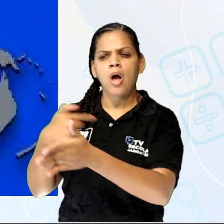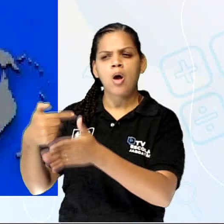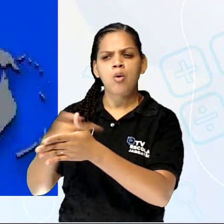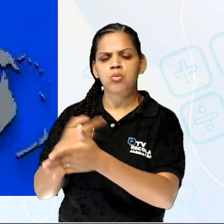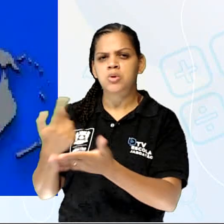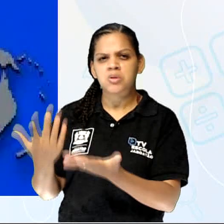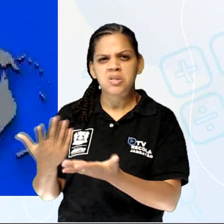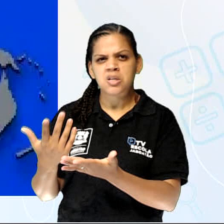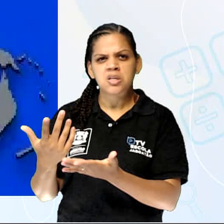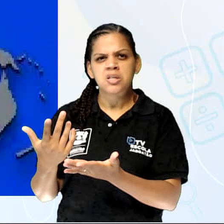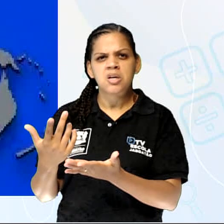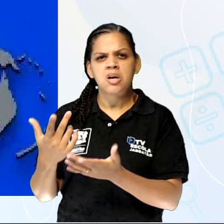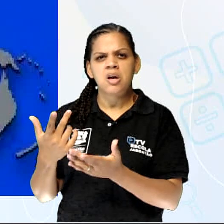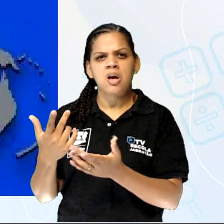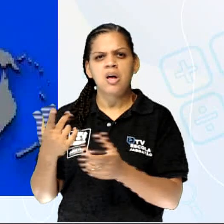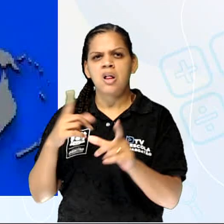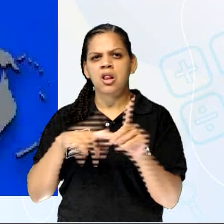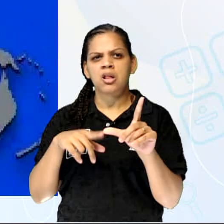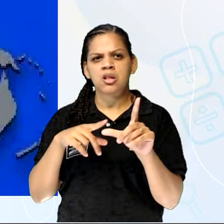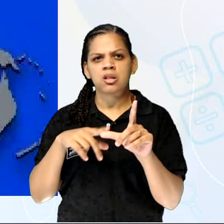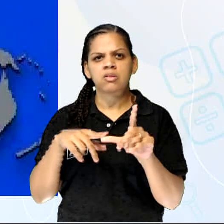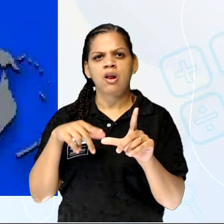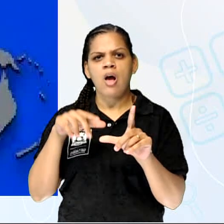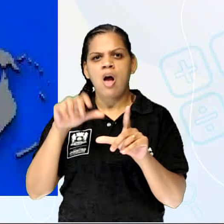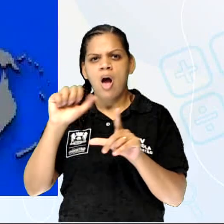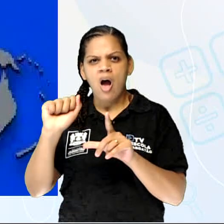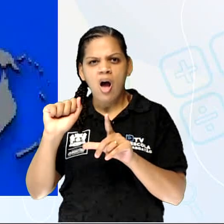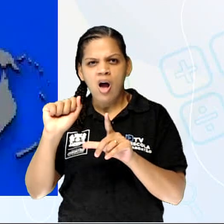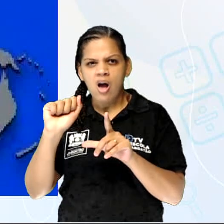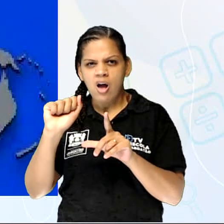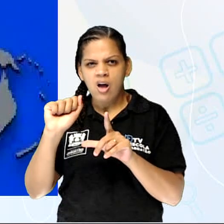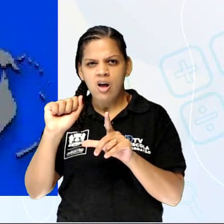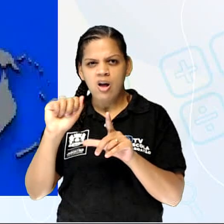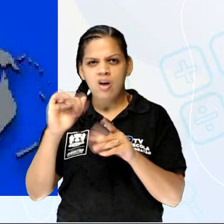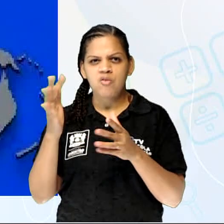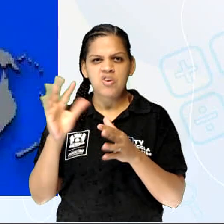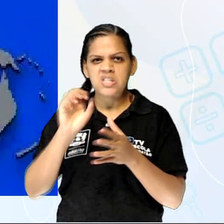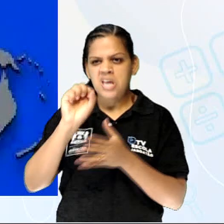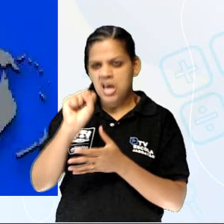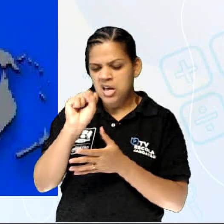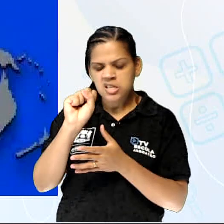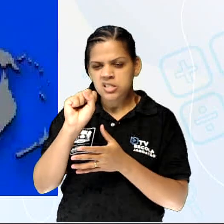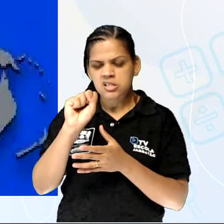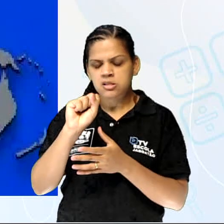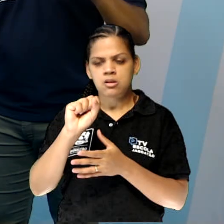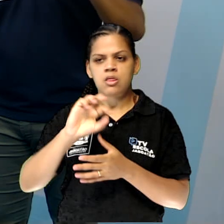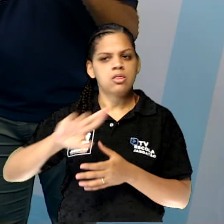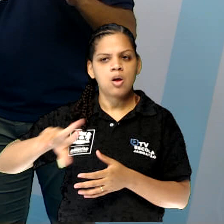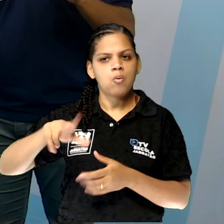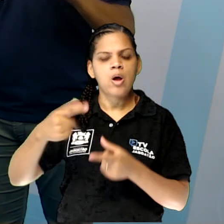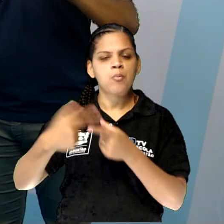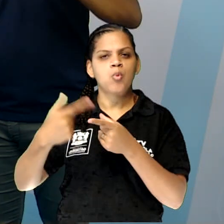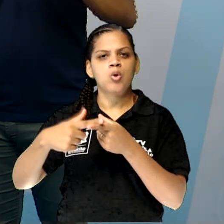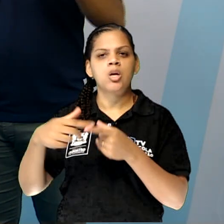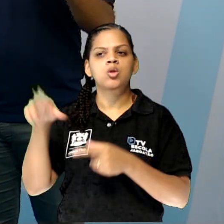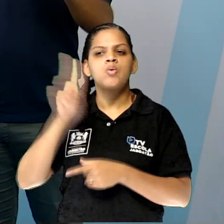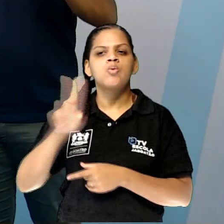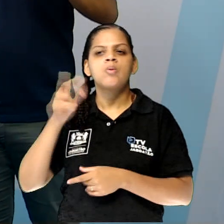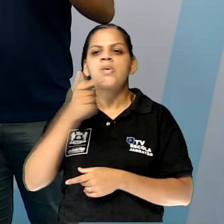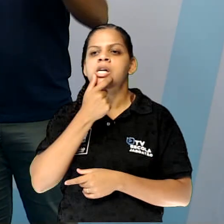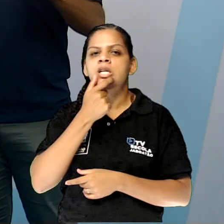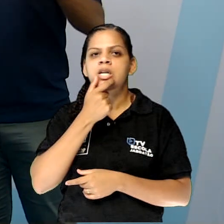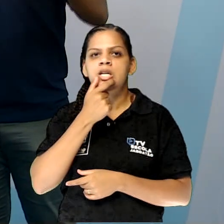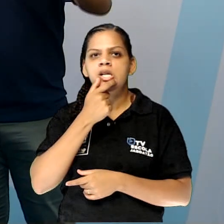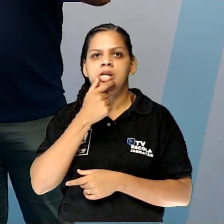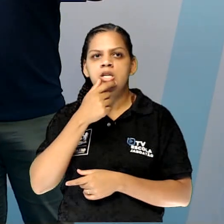última letra A ao invés de S? Mas aí a expressão é usada em inglês, por isso que fica o S de Sul